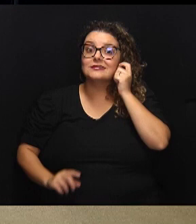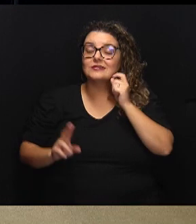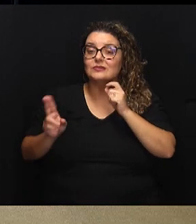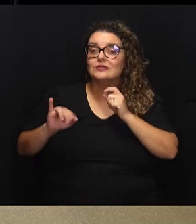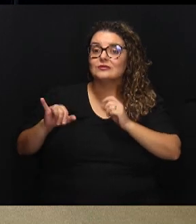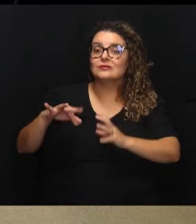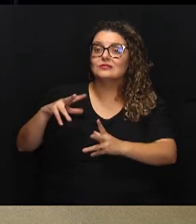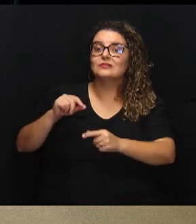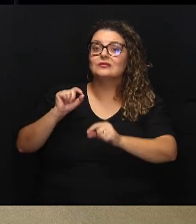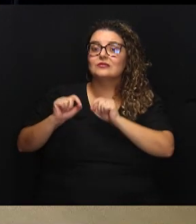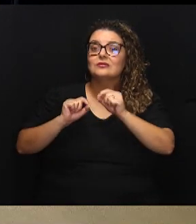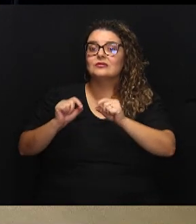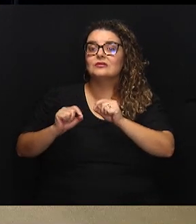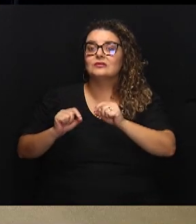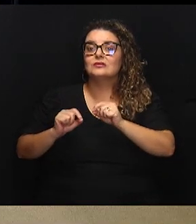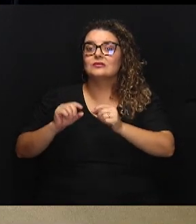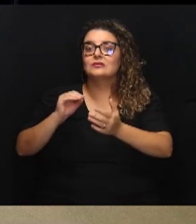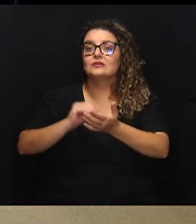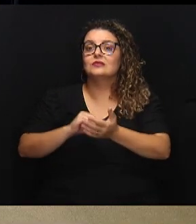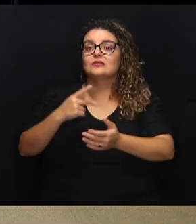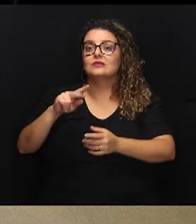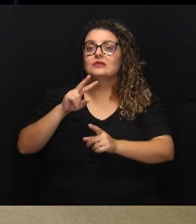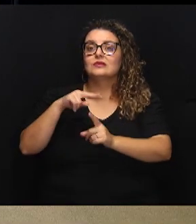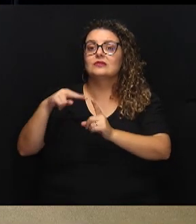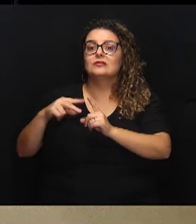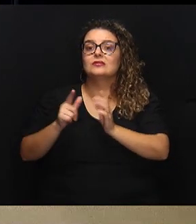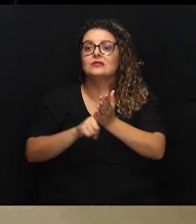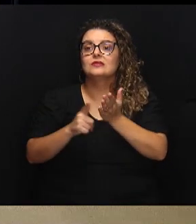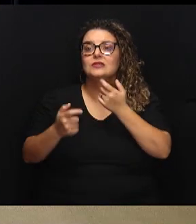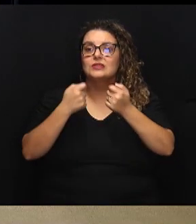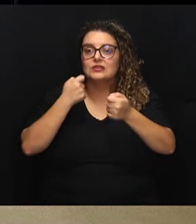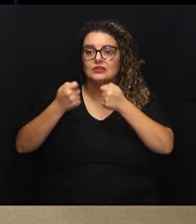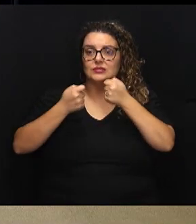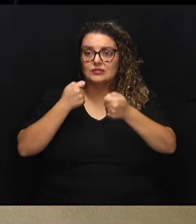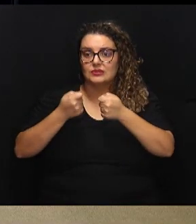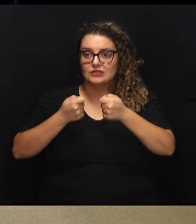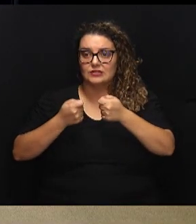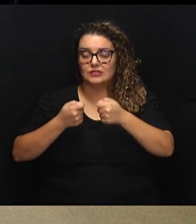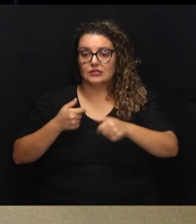O que está faltando na sua visão de jornalista